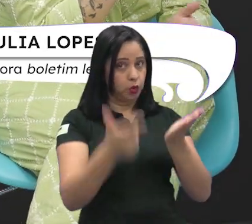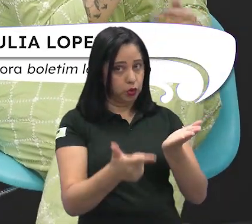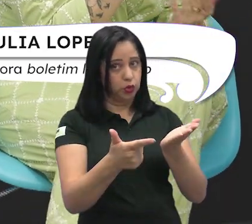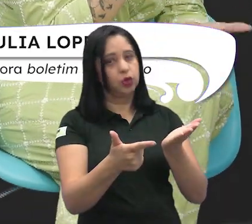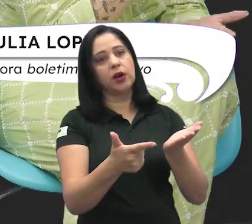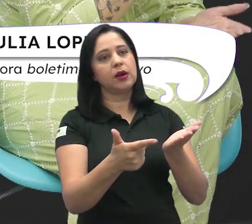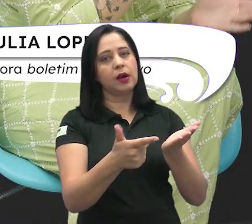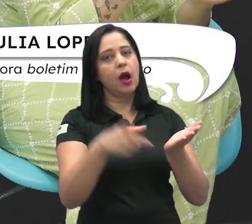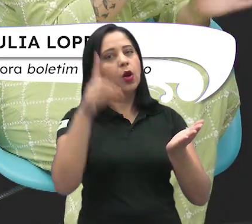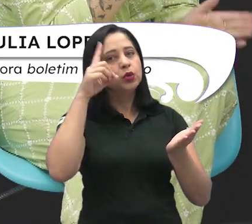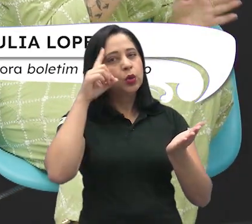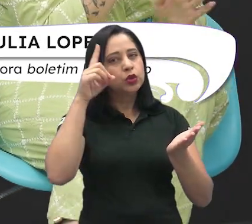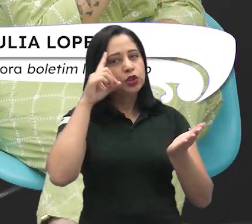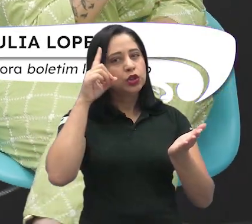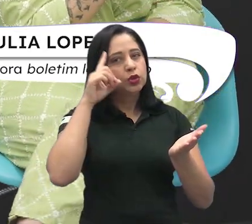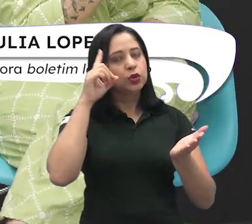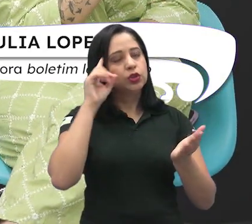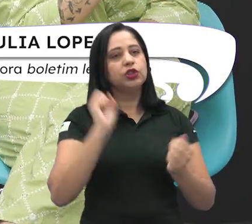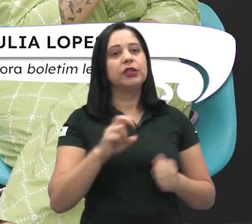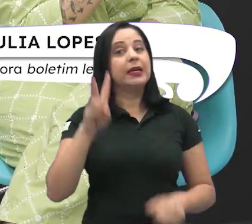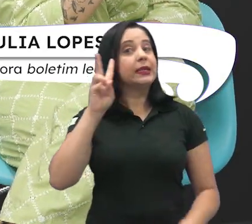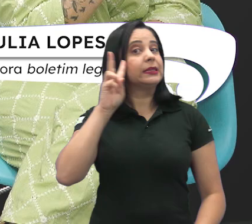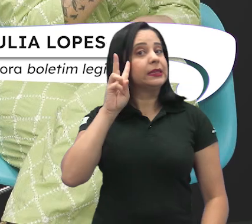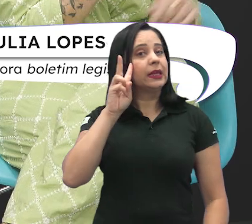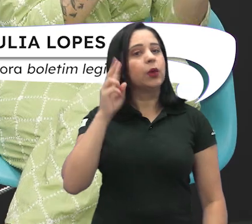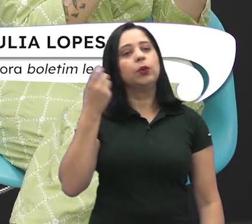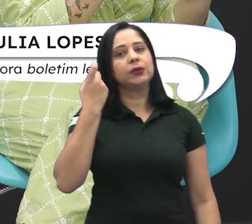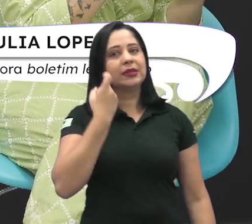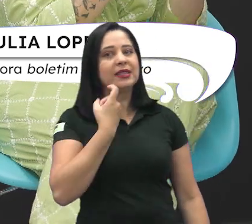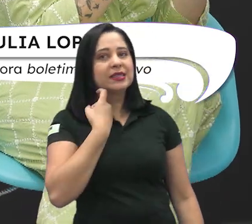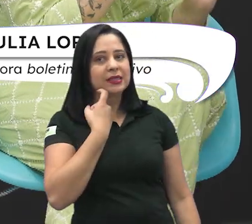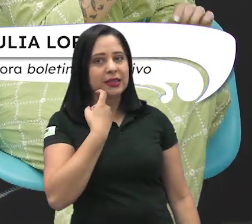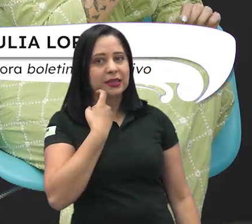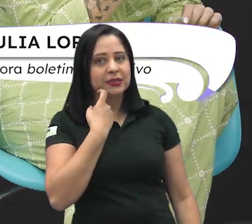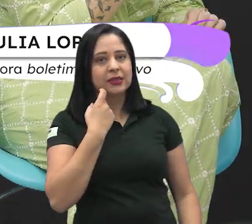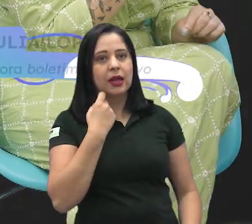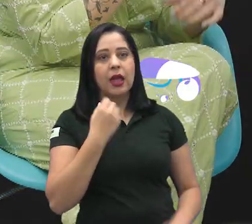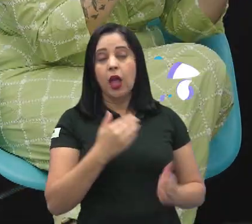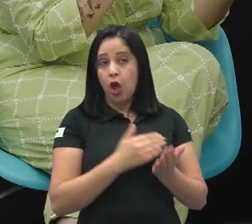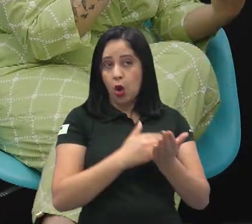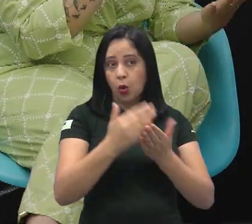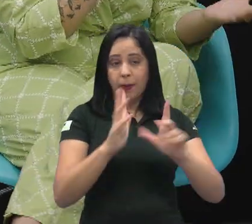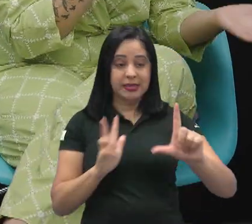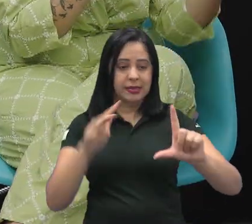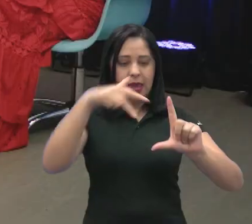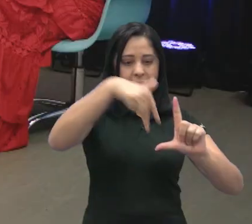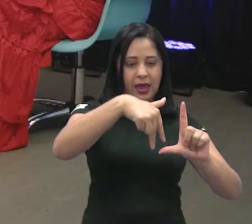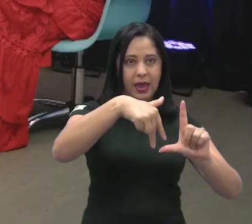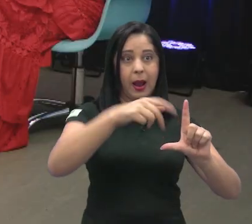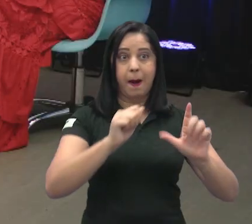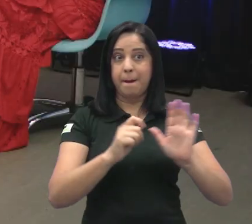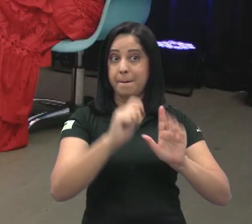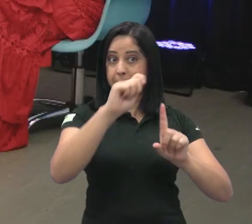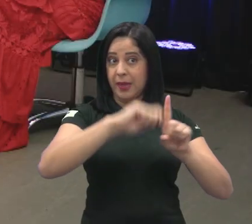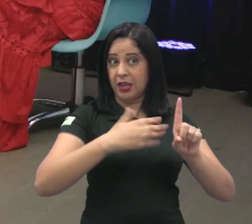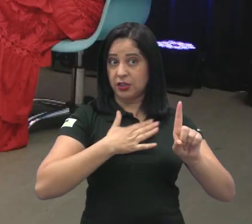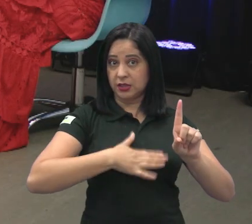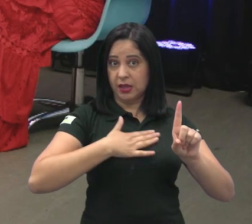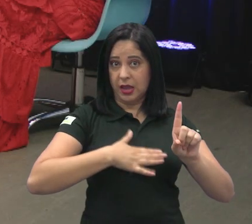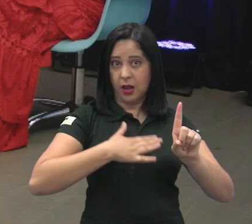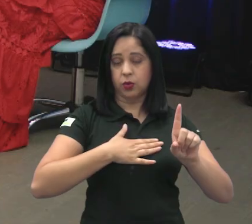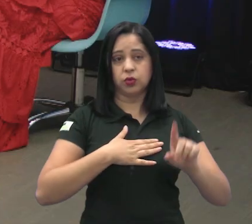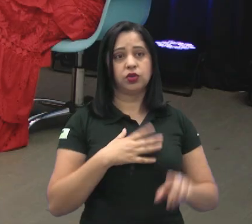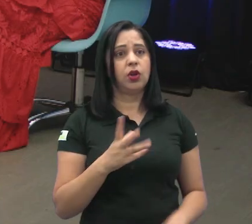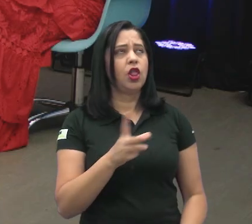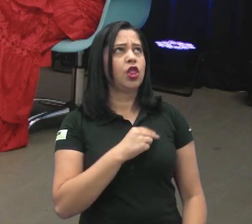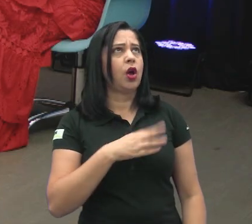jornal diário, que passa de segunda a sexta-feira aqui na casa. Comecei a apresentar em agosto, então recentemente, nesse segundo semestre. Tem sido uma experiência